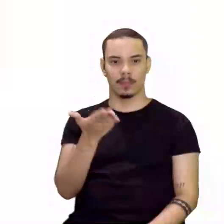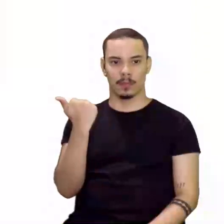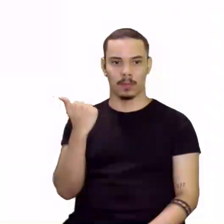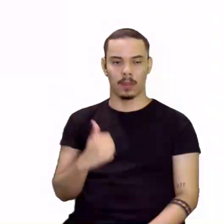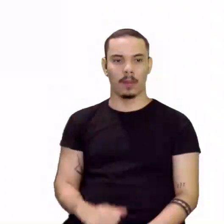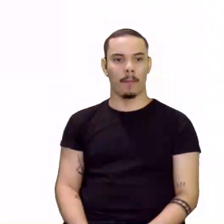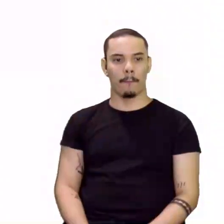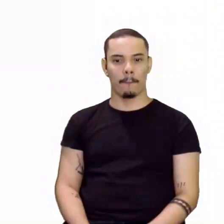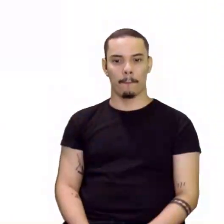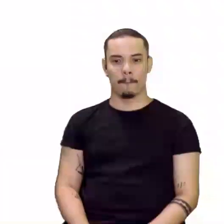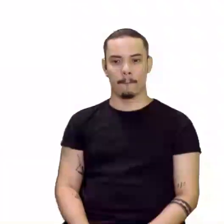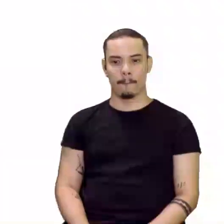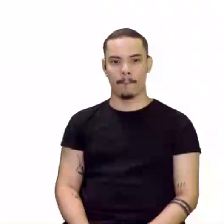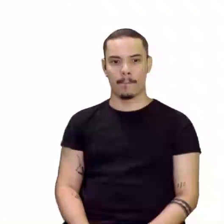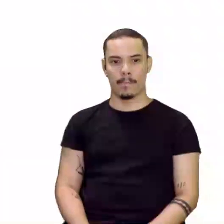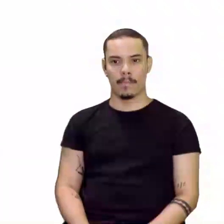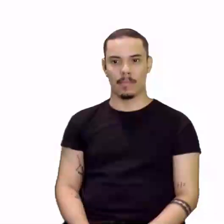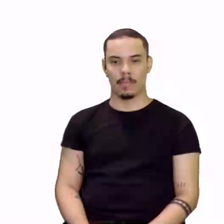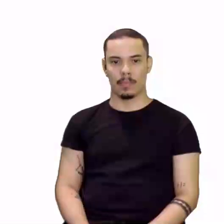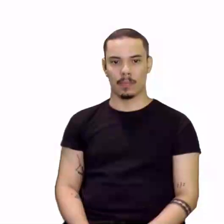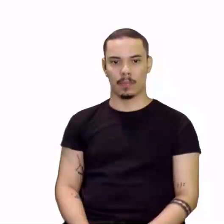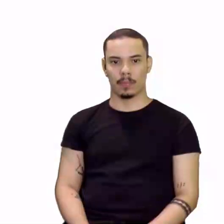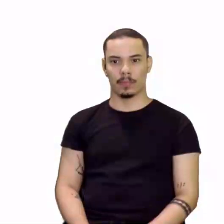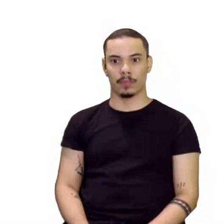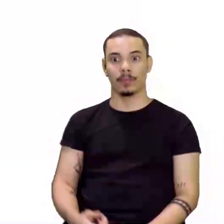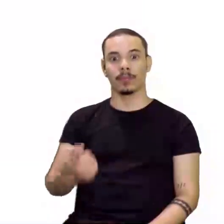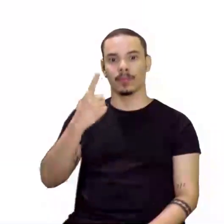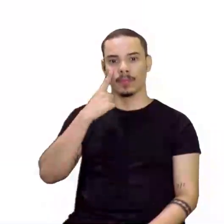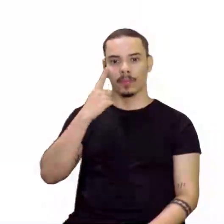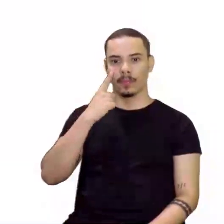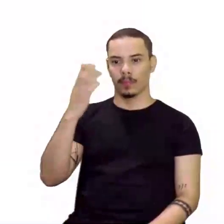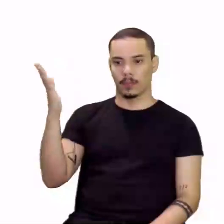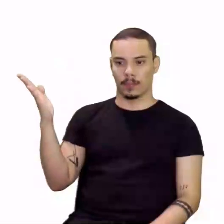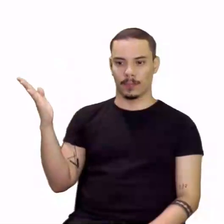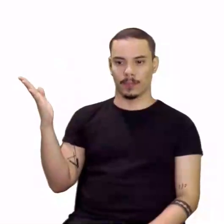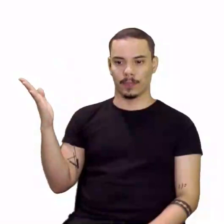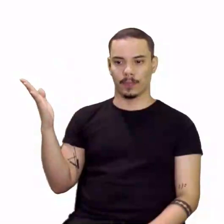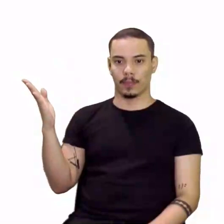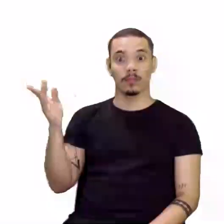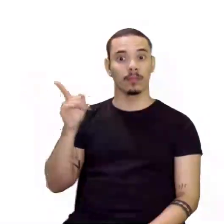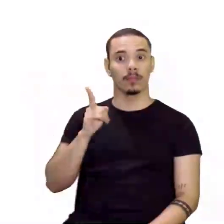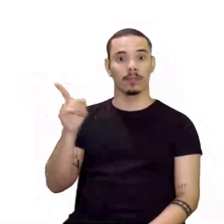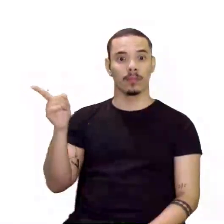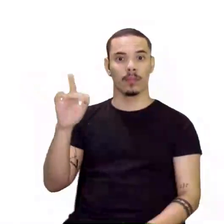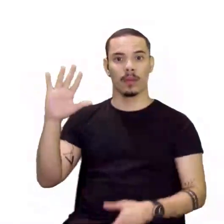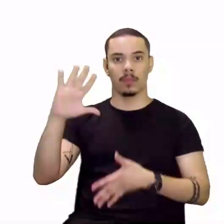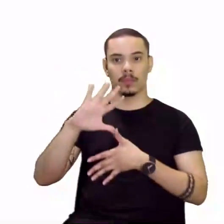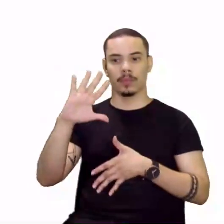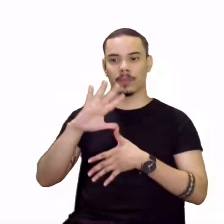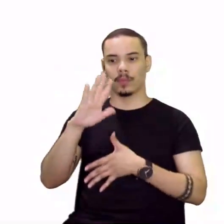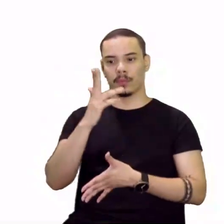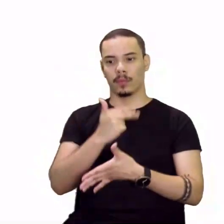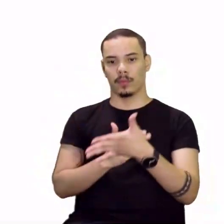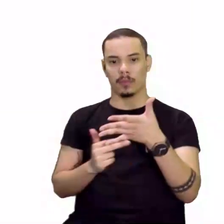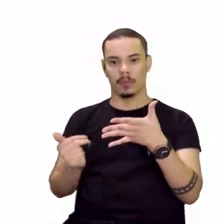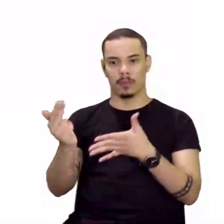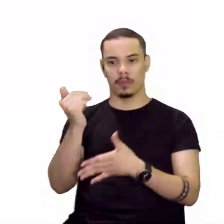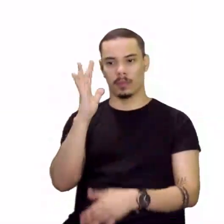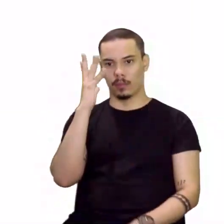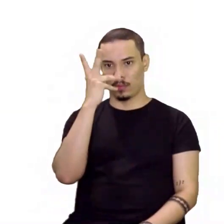nessa? Próximo. Olha só esse mapa como tá bonito.